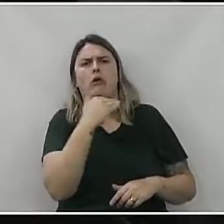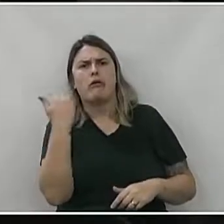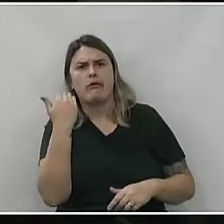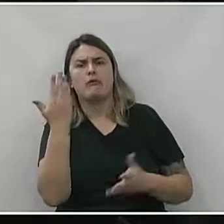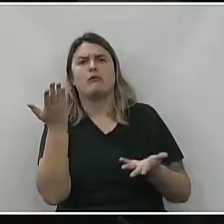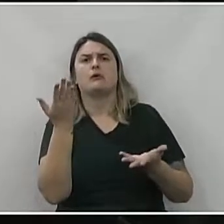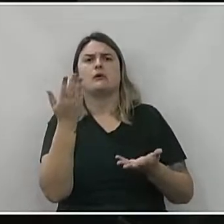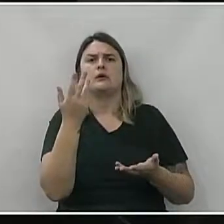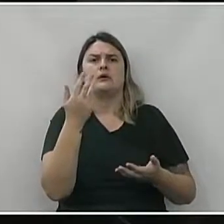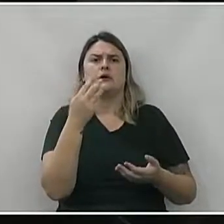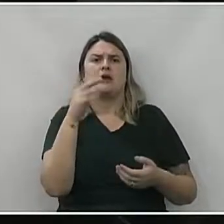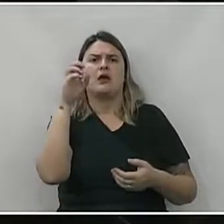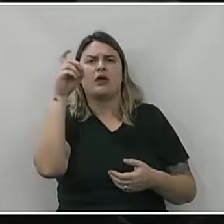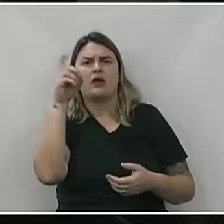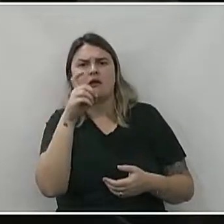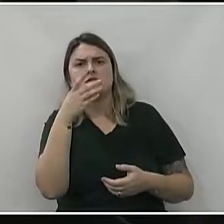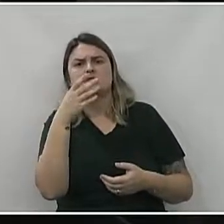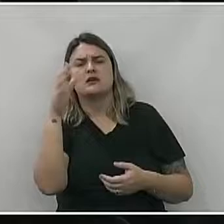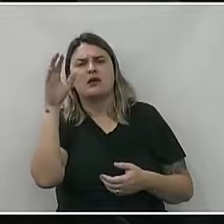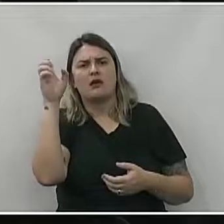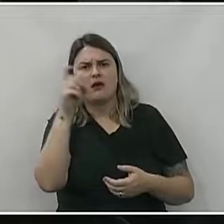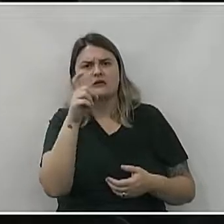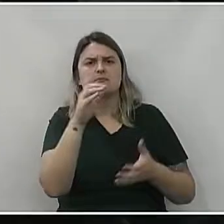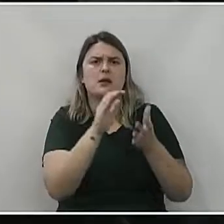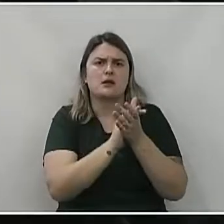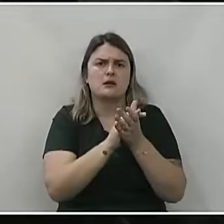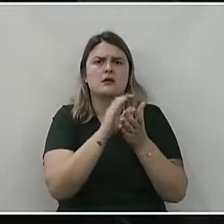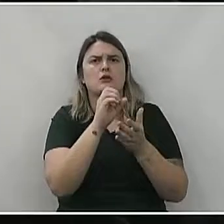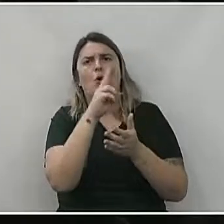forma brutal pelos seus maridos